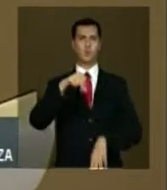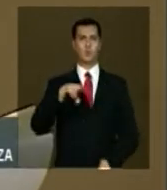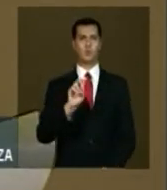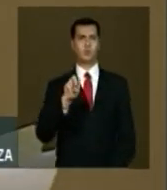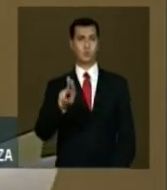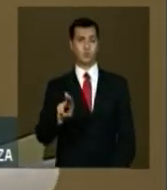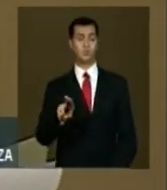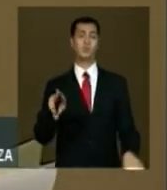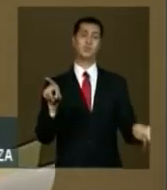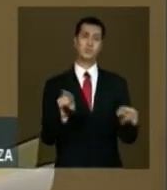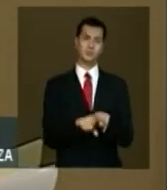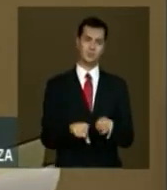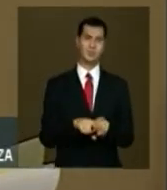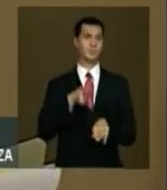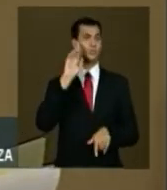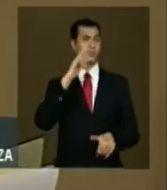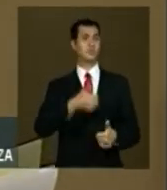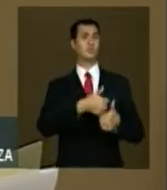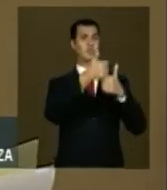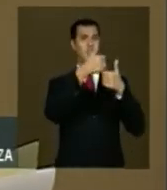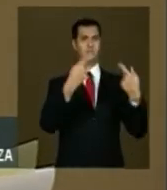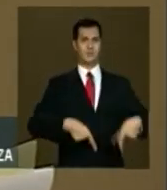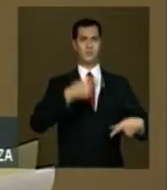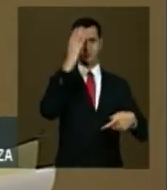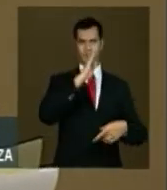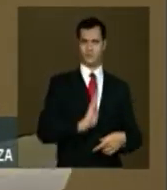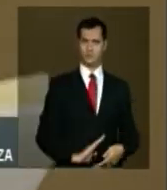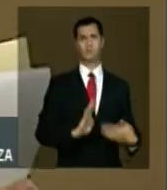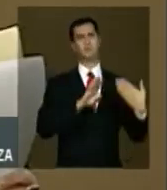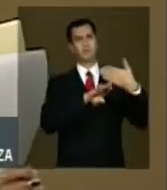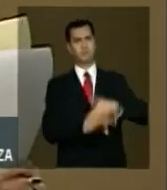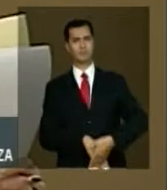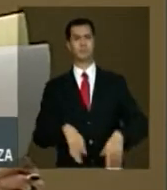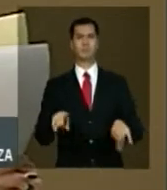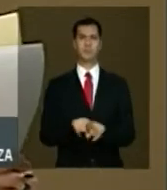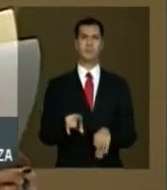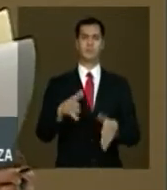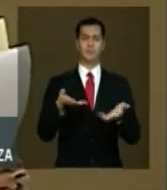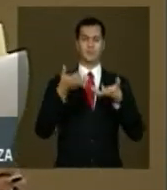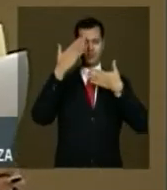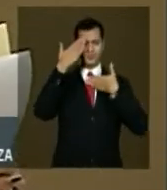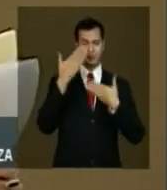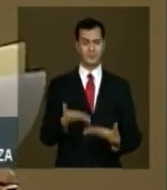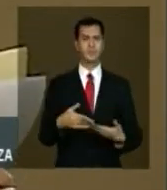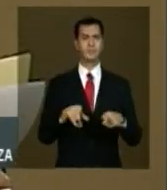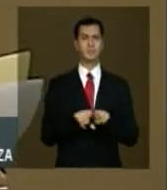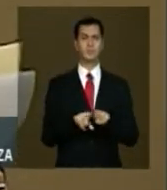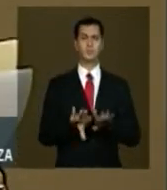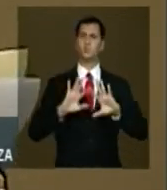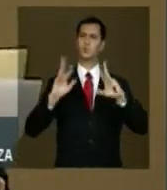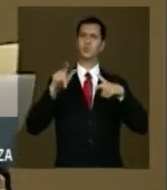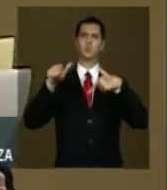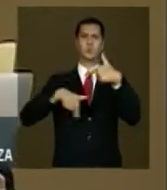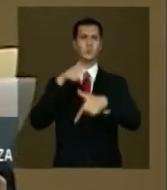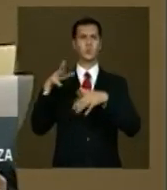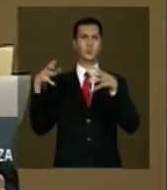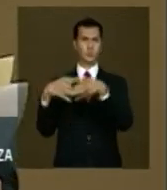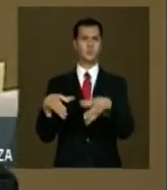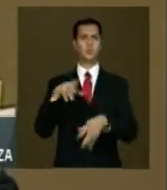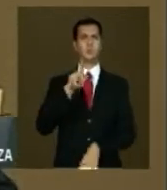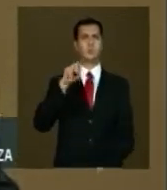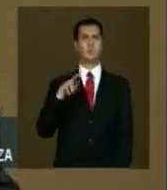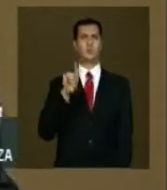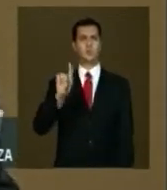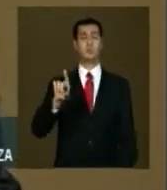eh não poderia deixar de registrar meu agradecimento não só a toda a equipe do pnud mas em especial